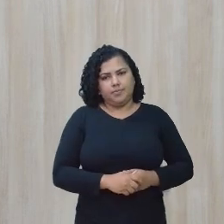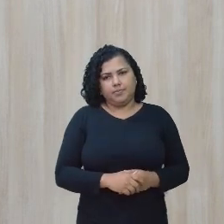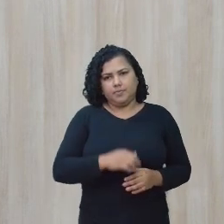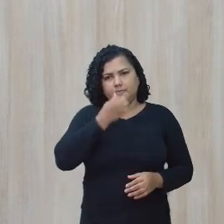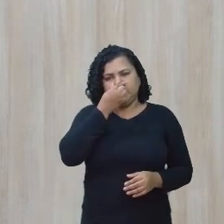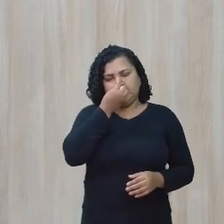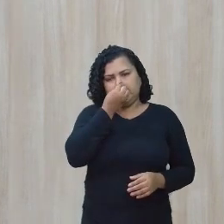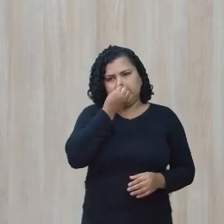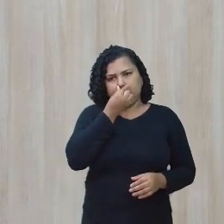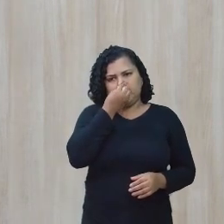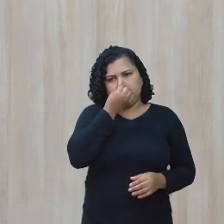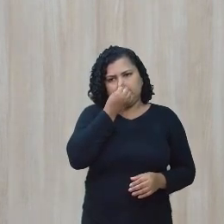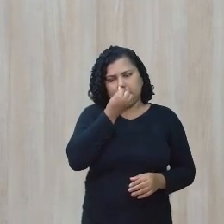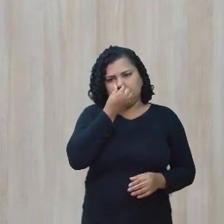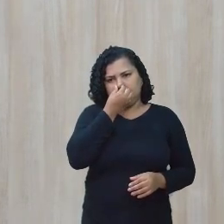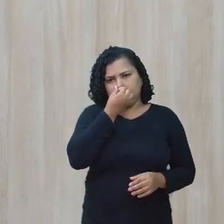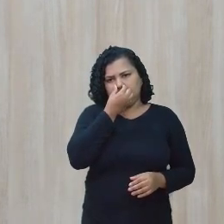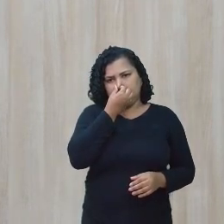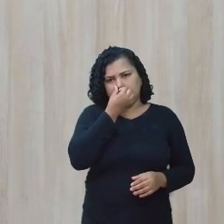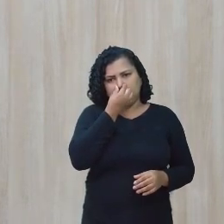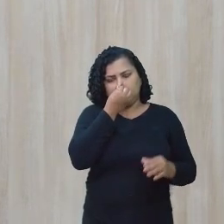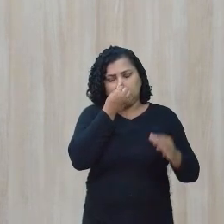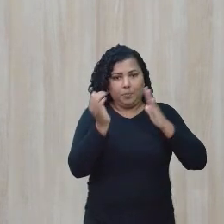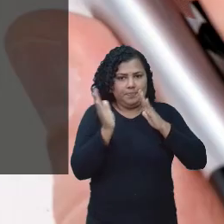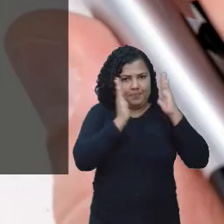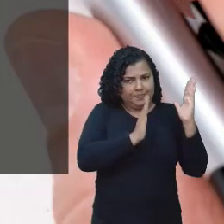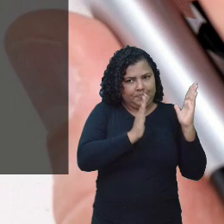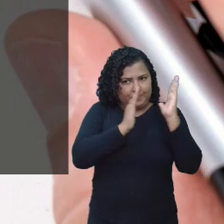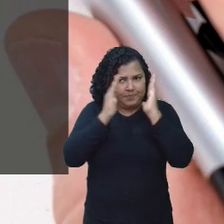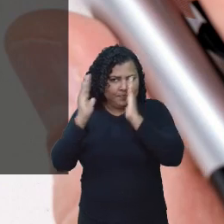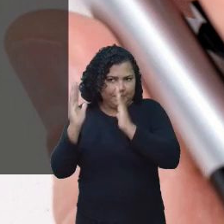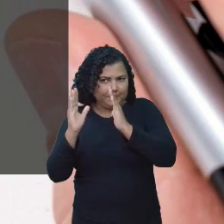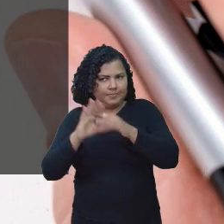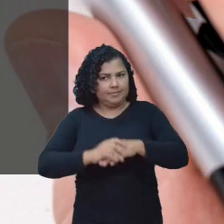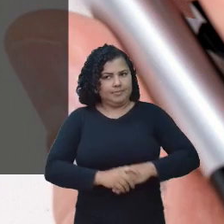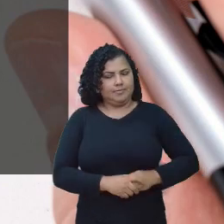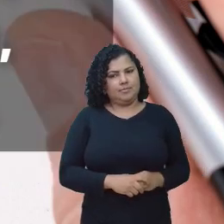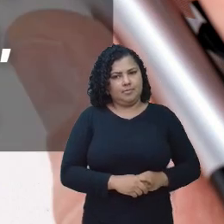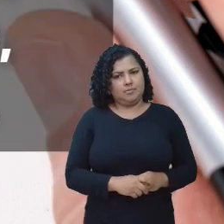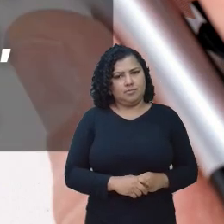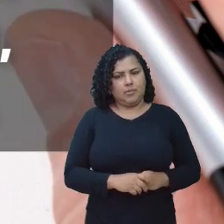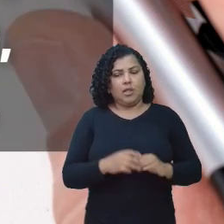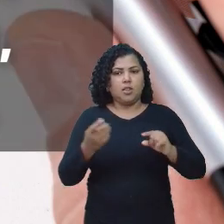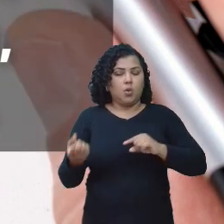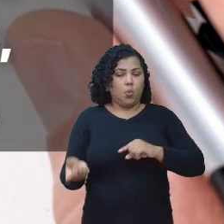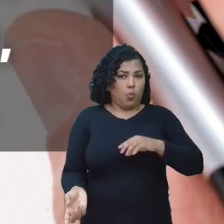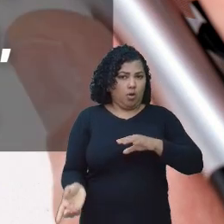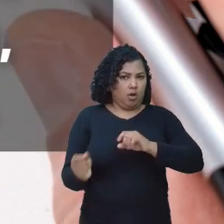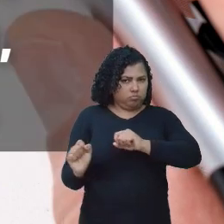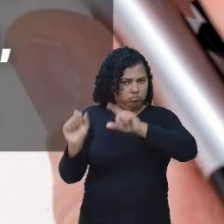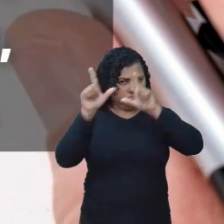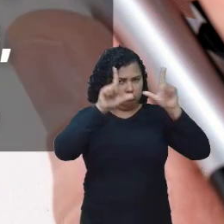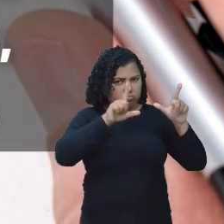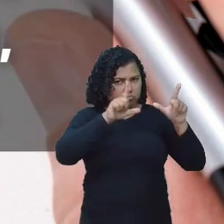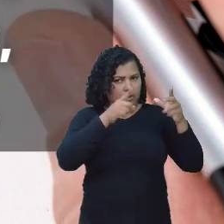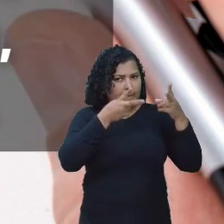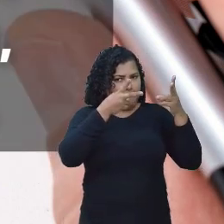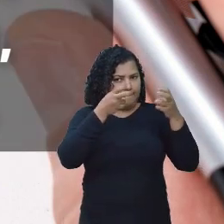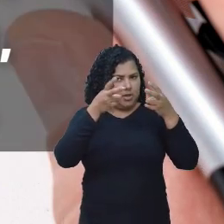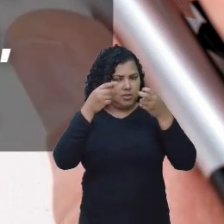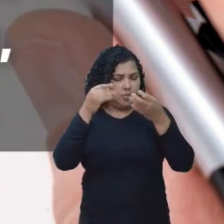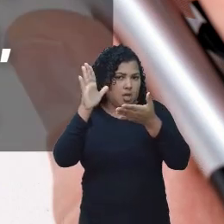Então, separando um para cada lado, pessoal, observe aqui, ó. No slide anterior, perceba que